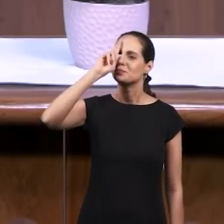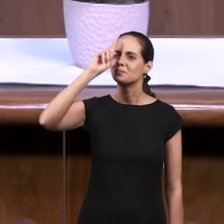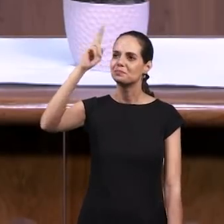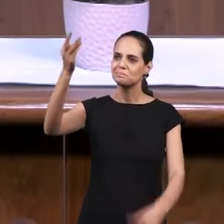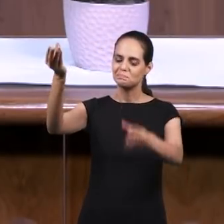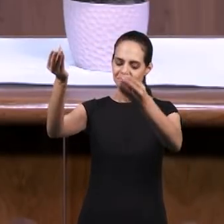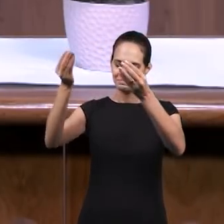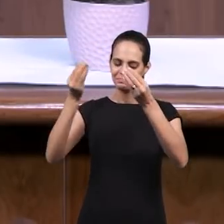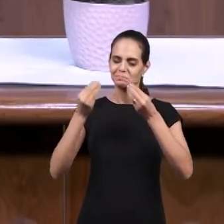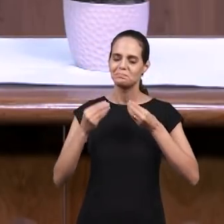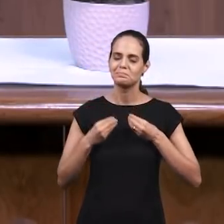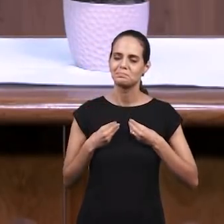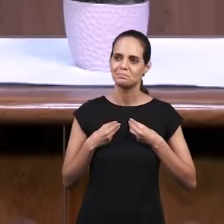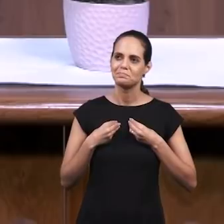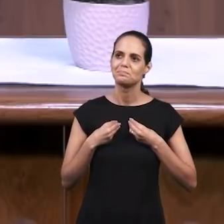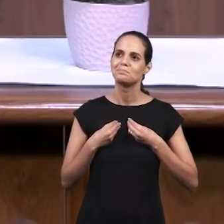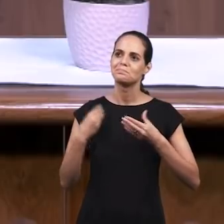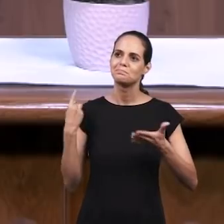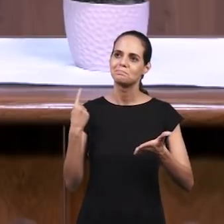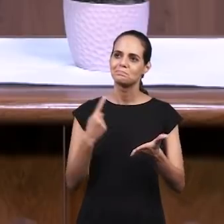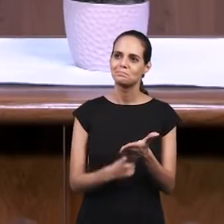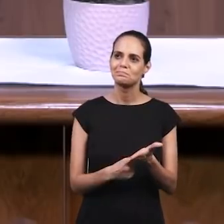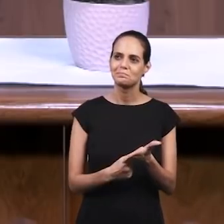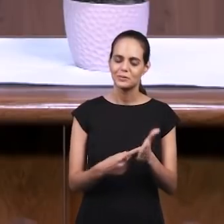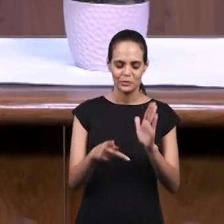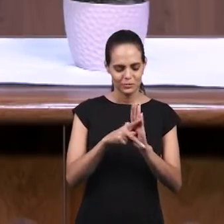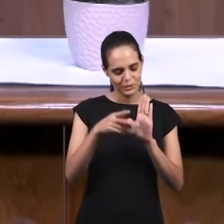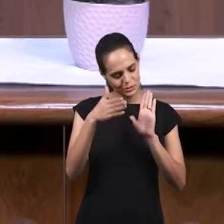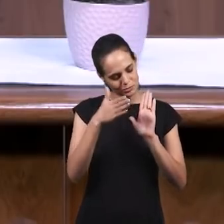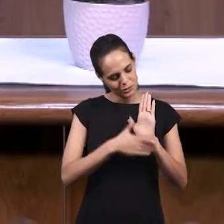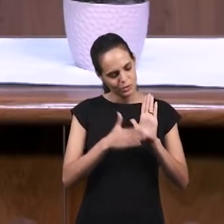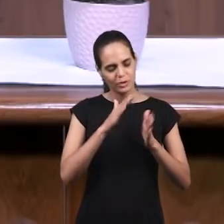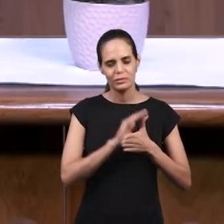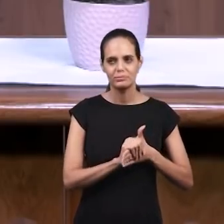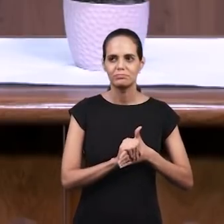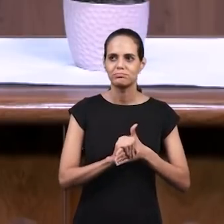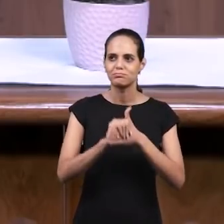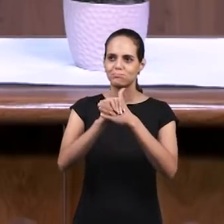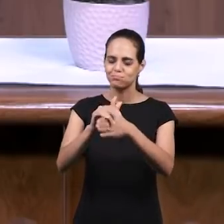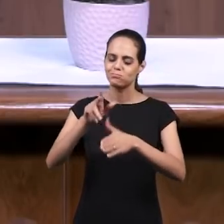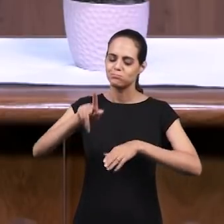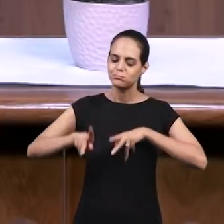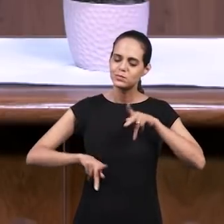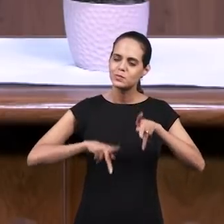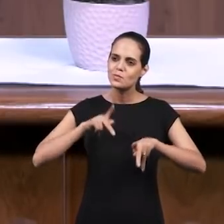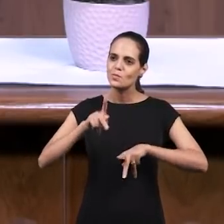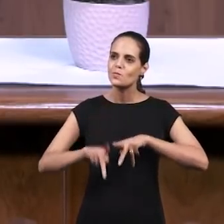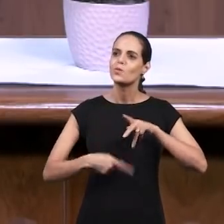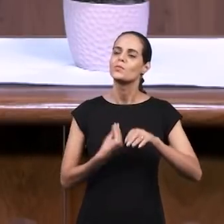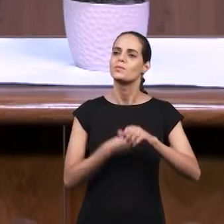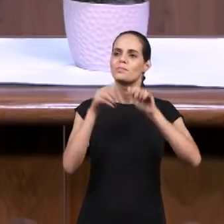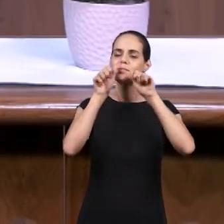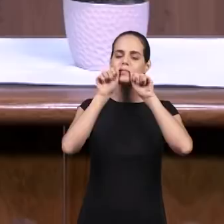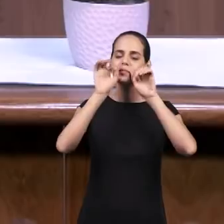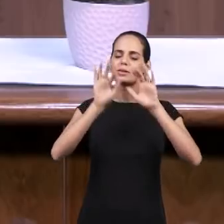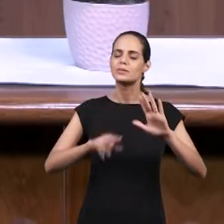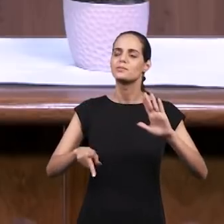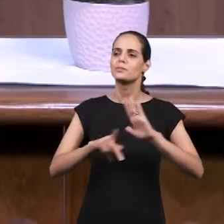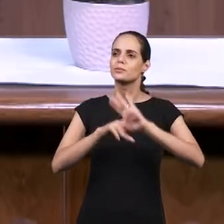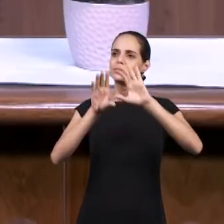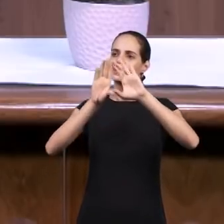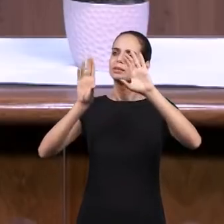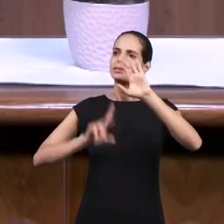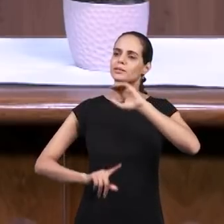tem estabelecido, Senhor, e através desse projeto conduzido um povo para viver a bênção